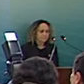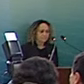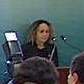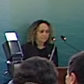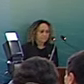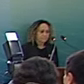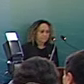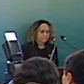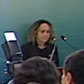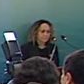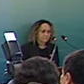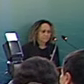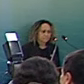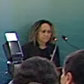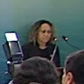acompanhar.